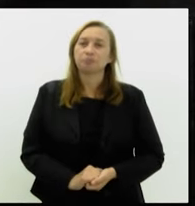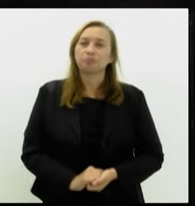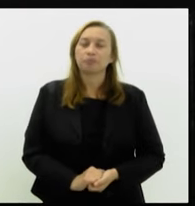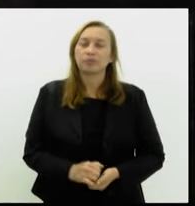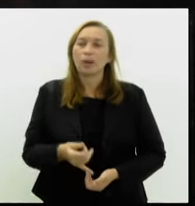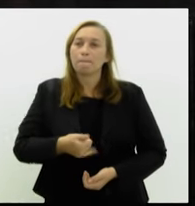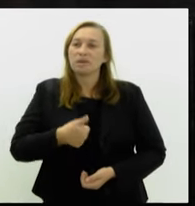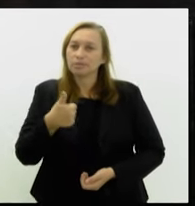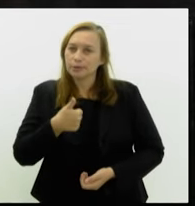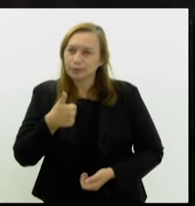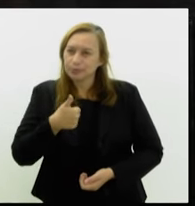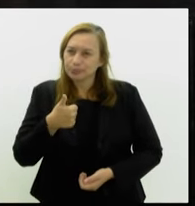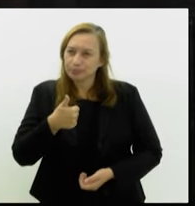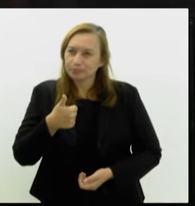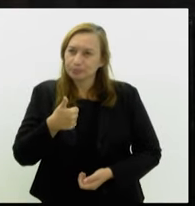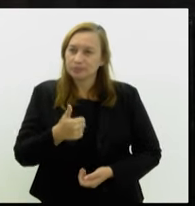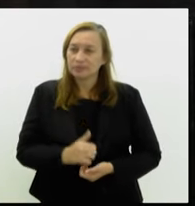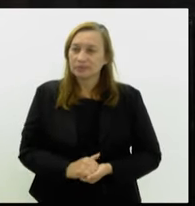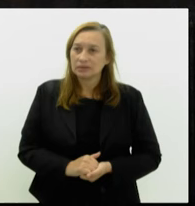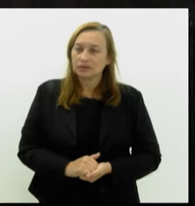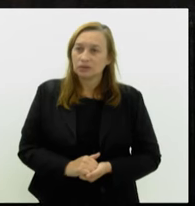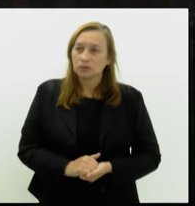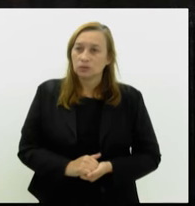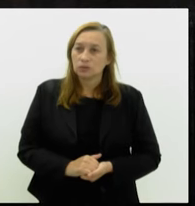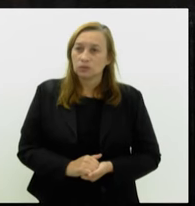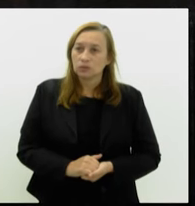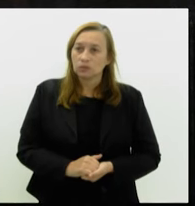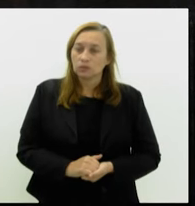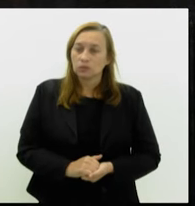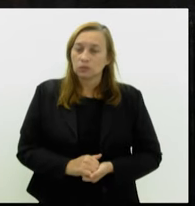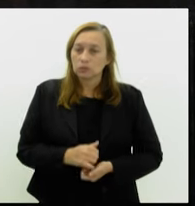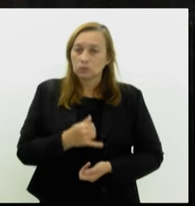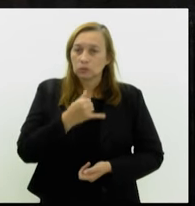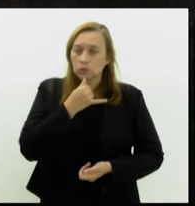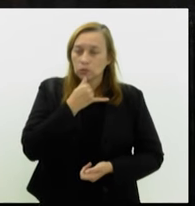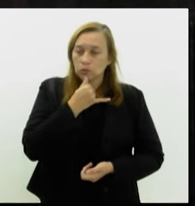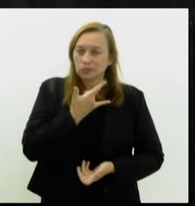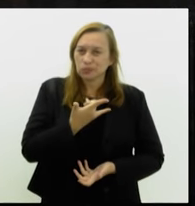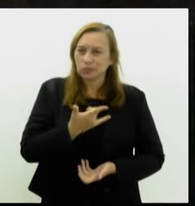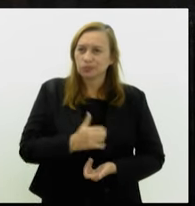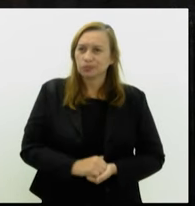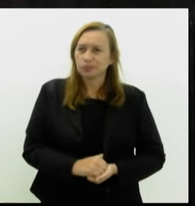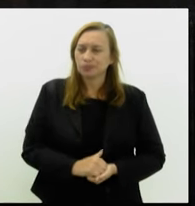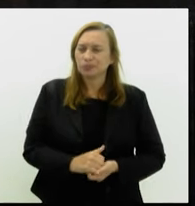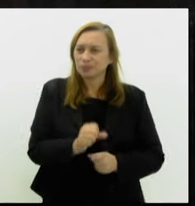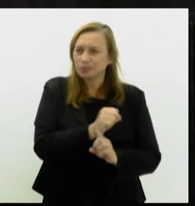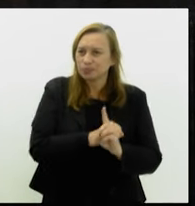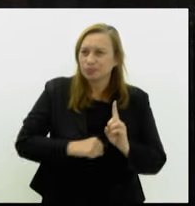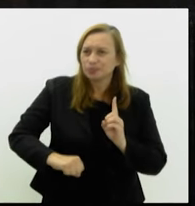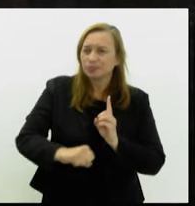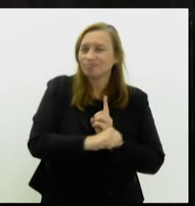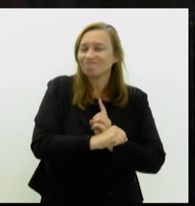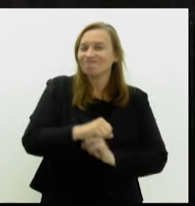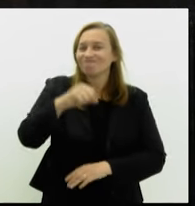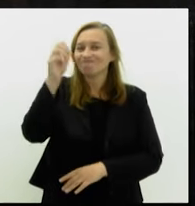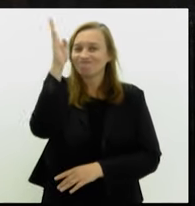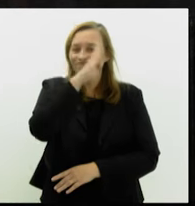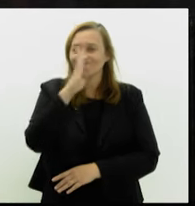Primeiro, sobre a indignação da sociedade